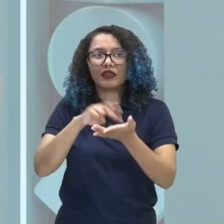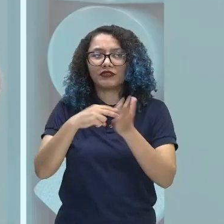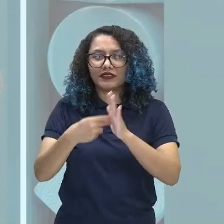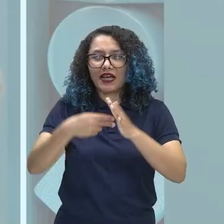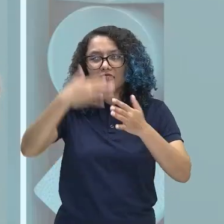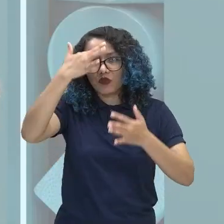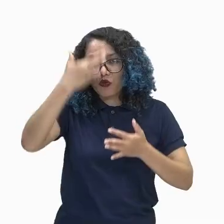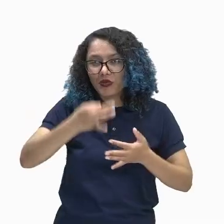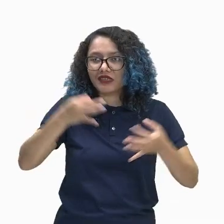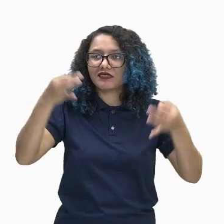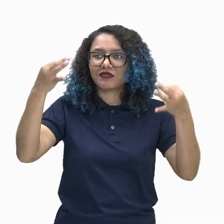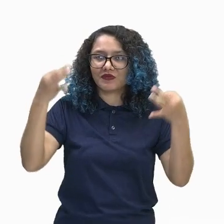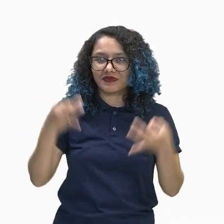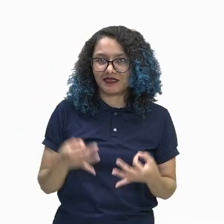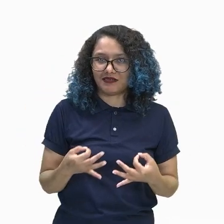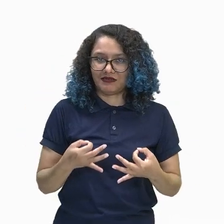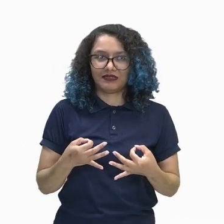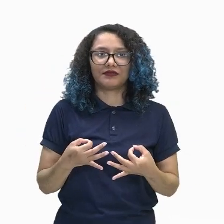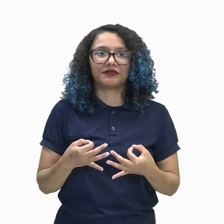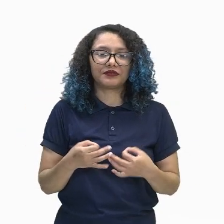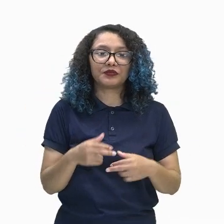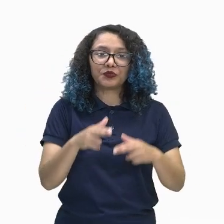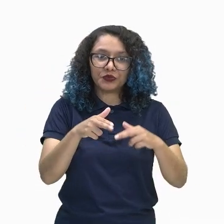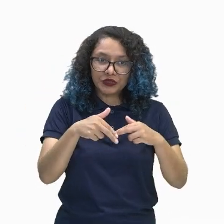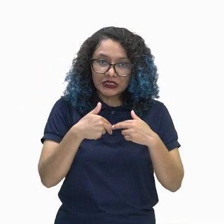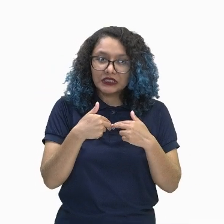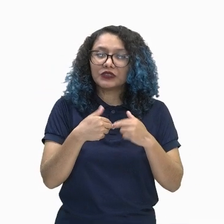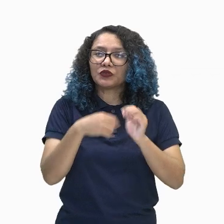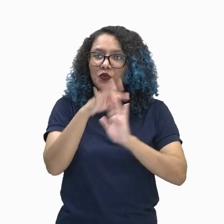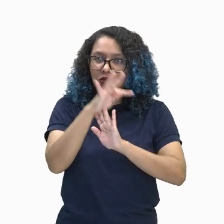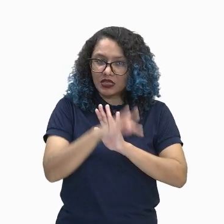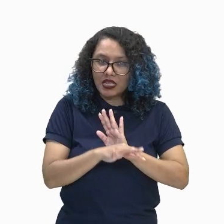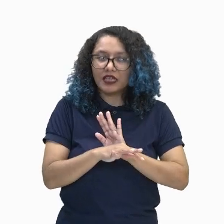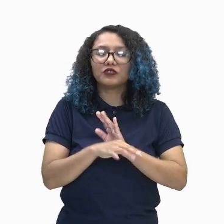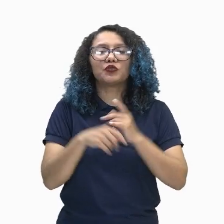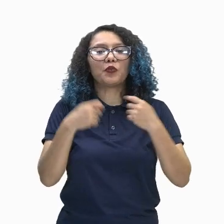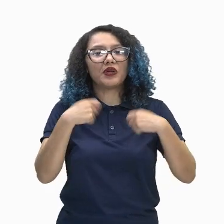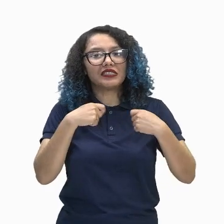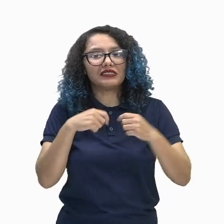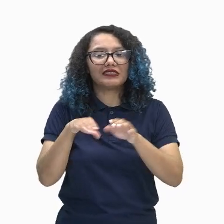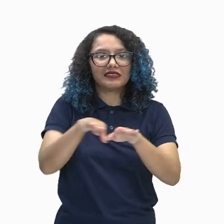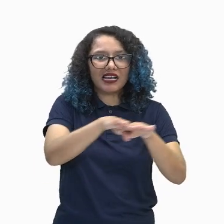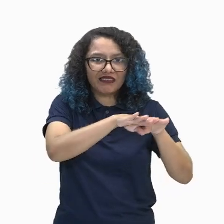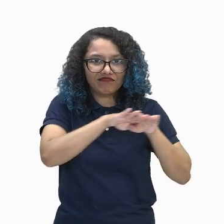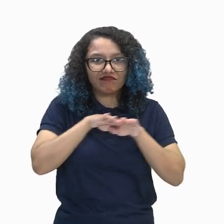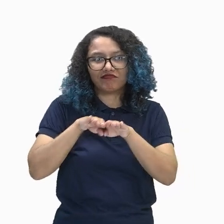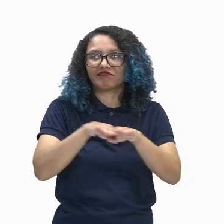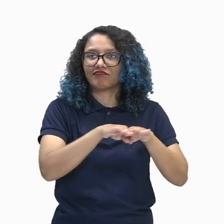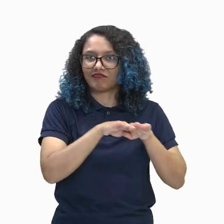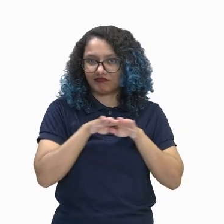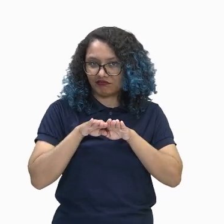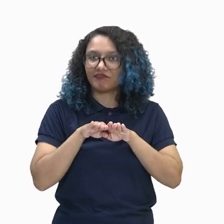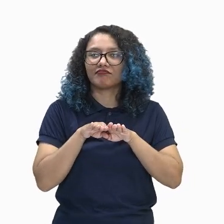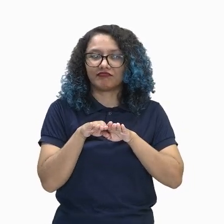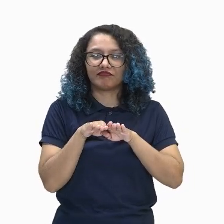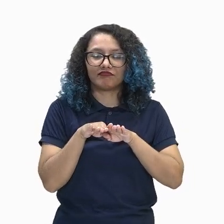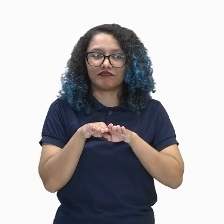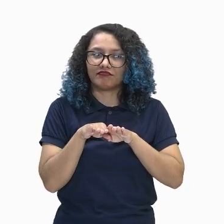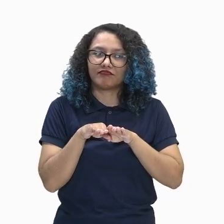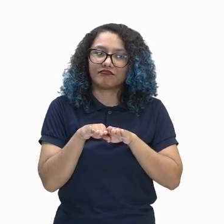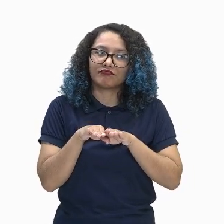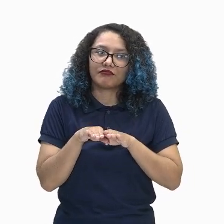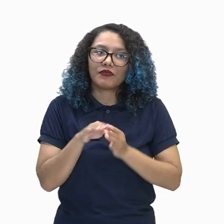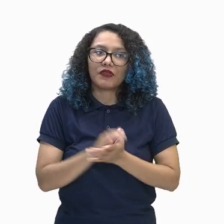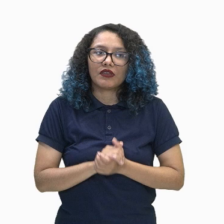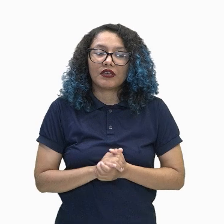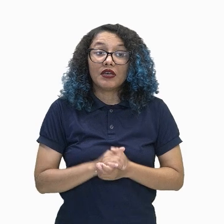tá? Por isso que é exigido que esse texto ele seja normativo, né? Que ele tenha ali